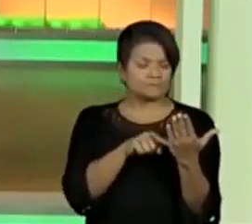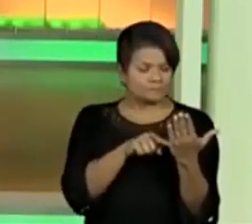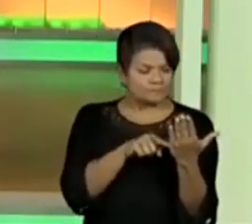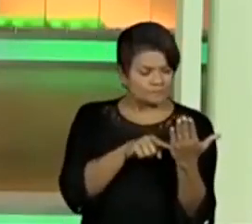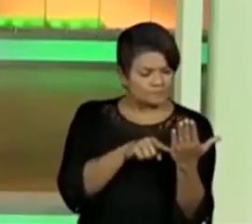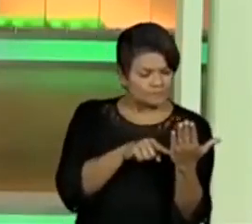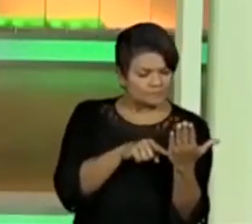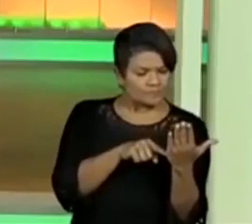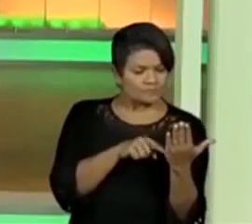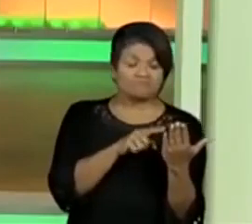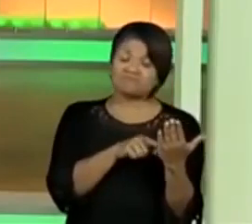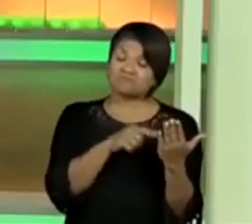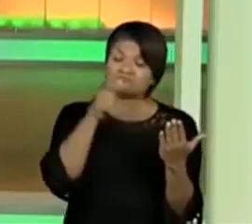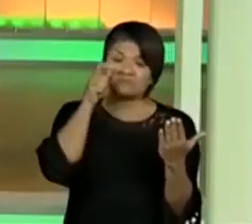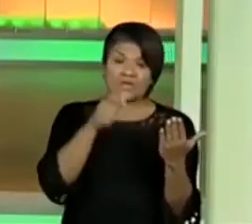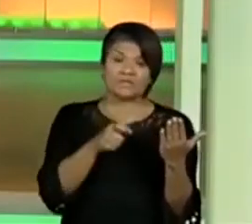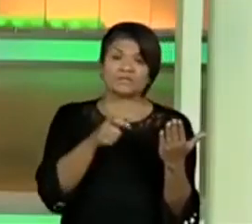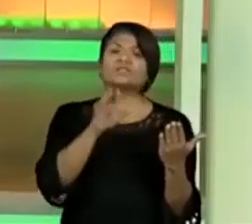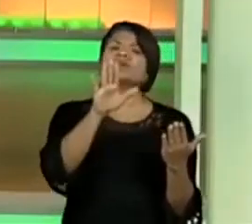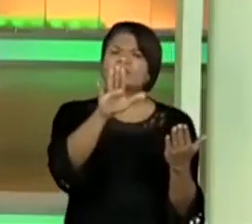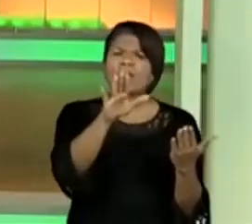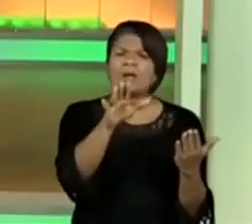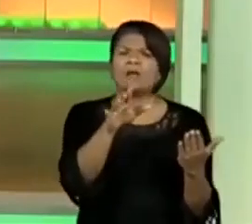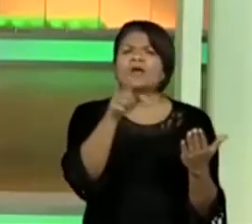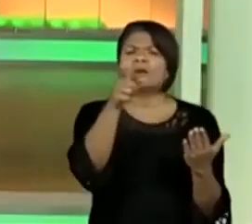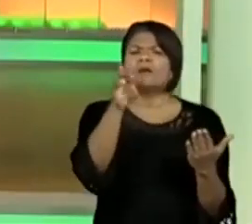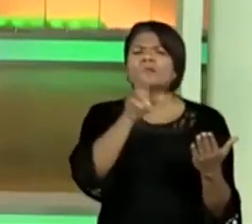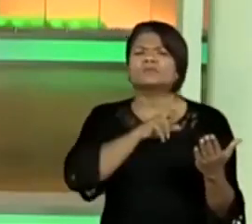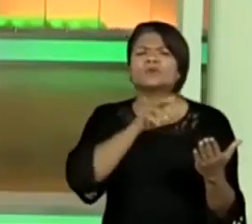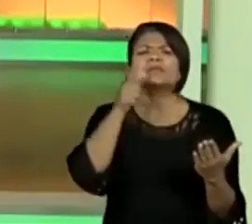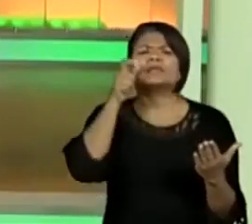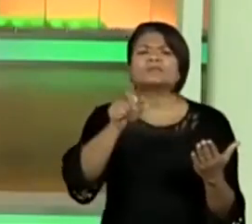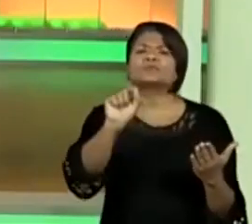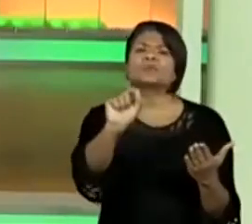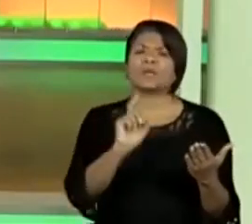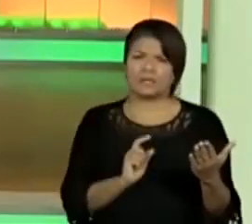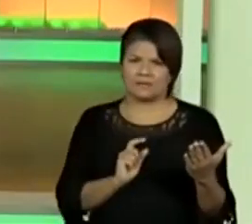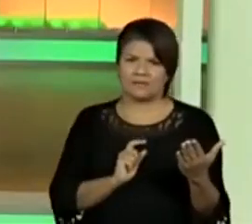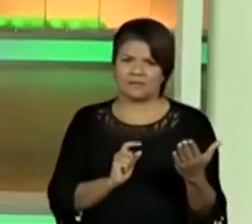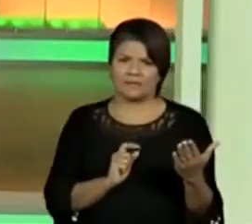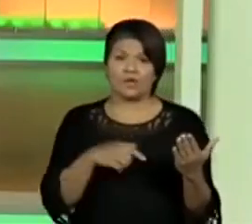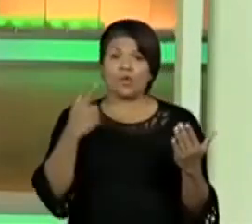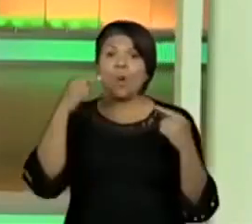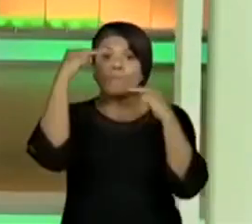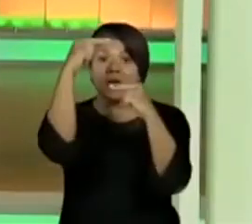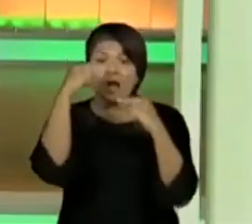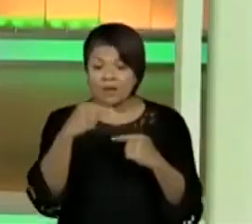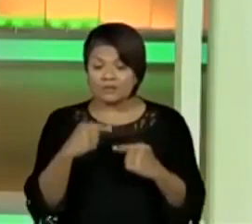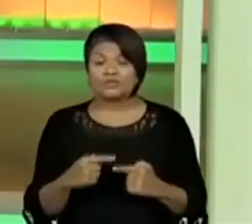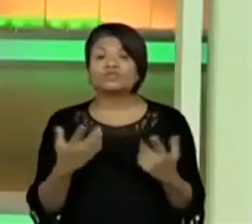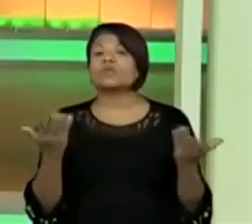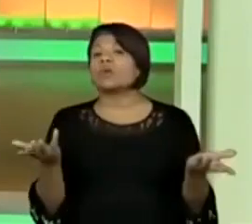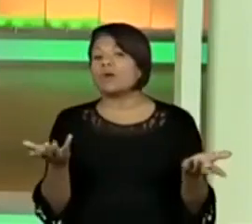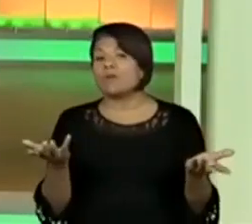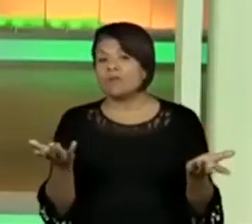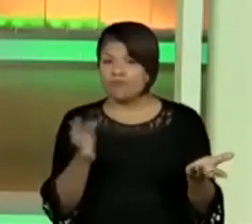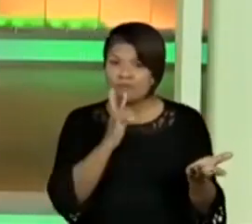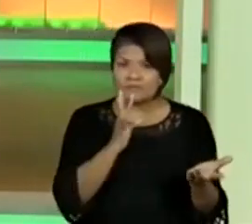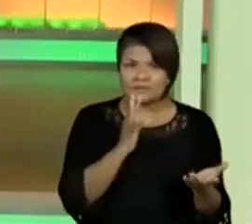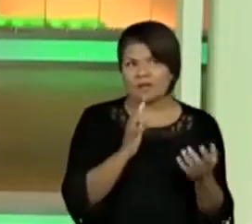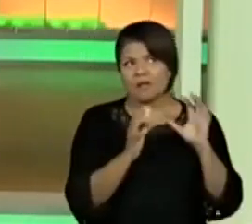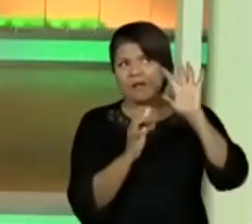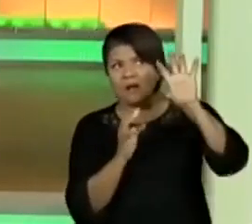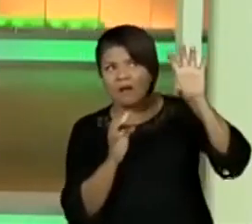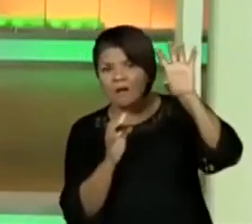Ó, a Clara disse que achou interessante, mas Clara, responde para a professora o que é interessante. Qual é a parte que você achou interessante? Conhecer a Amazônia